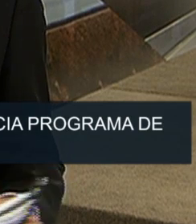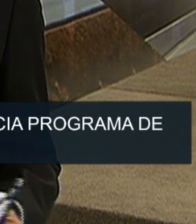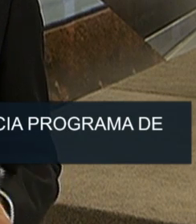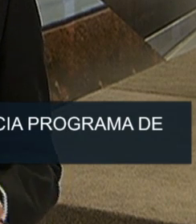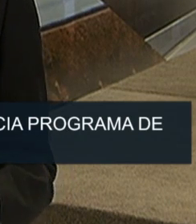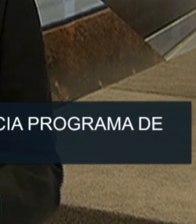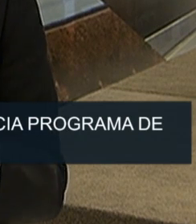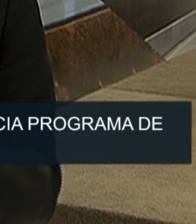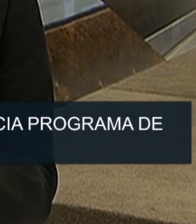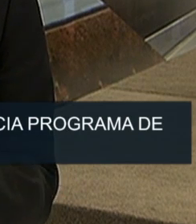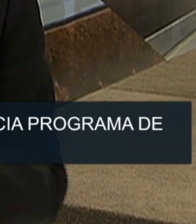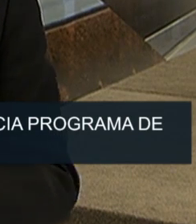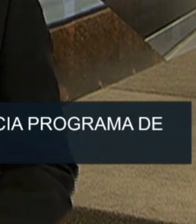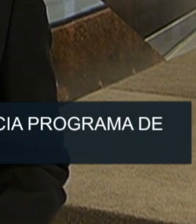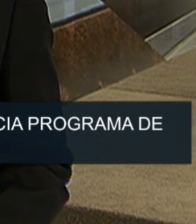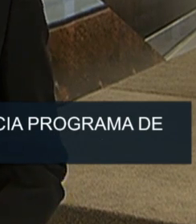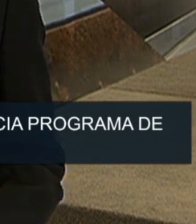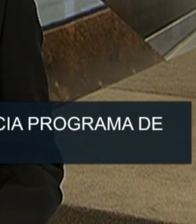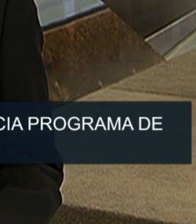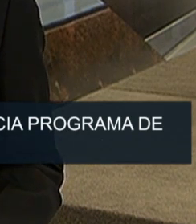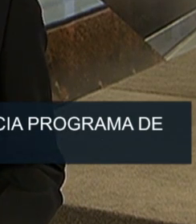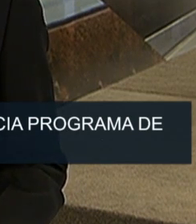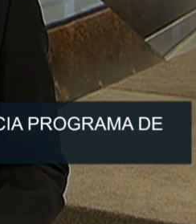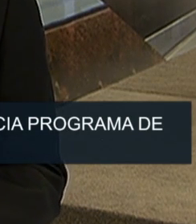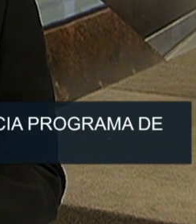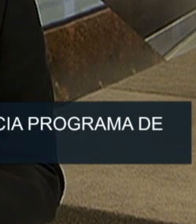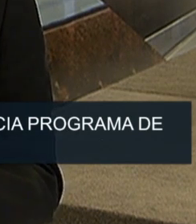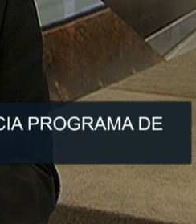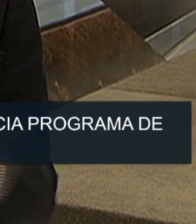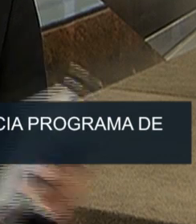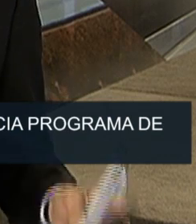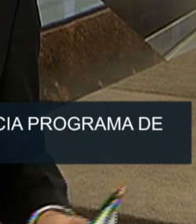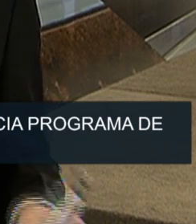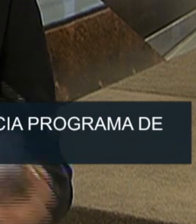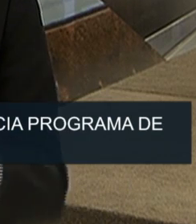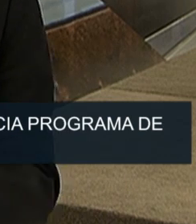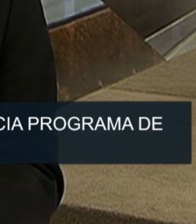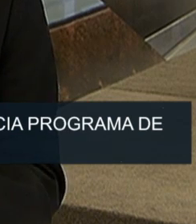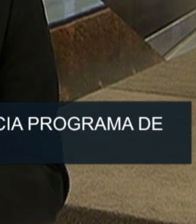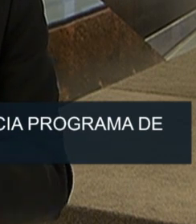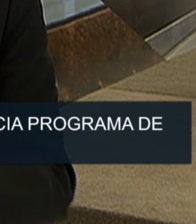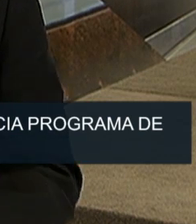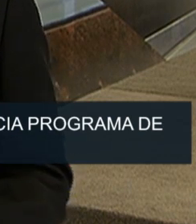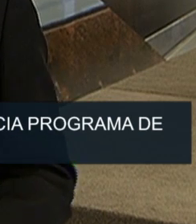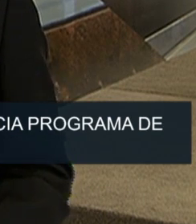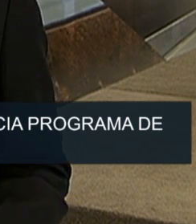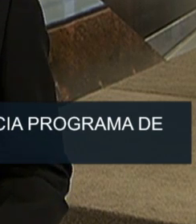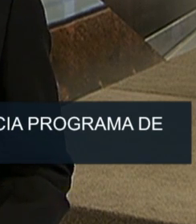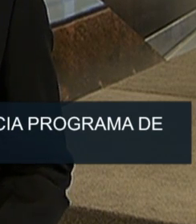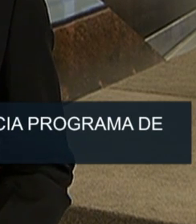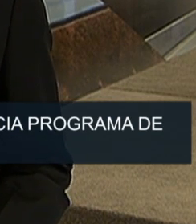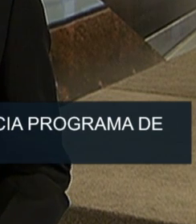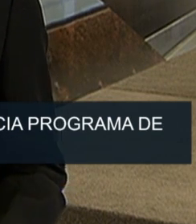são fundamentais para o enfrentamento da crise econômica internacional gerando emprego e renda a presidenta